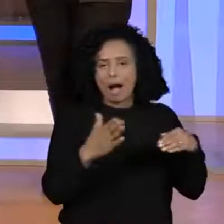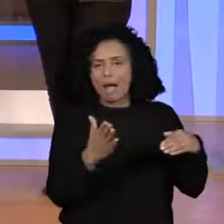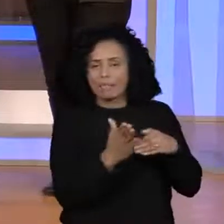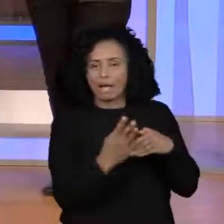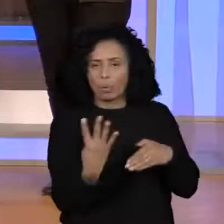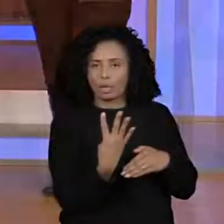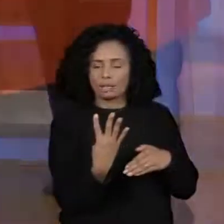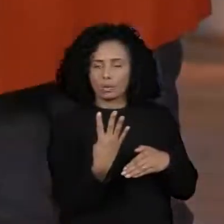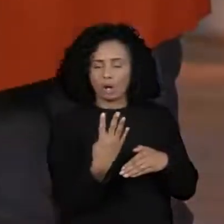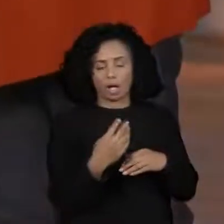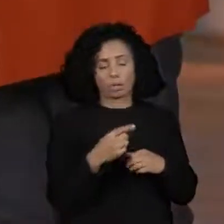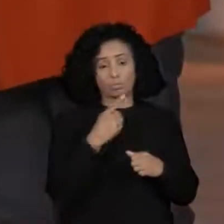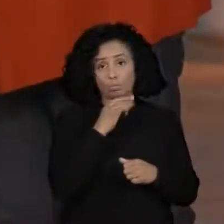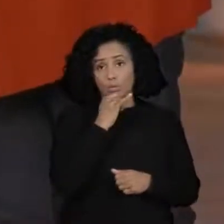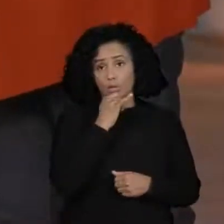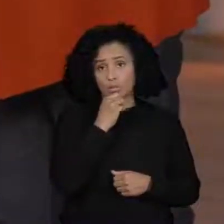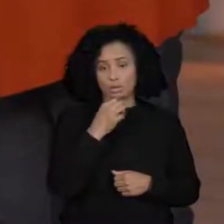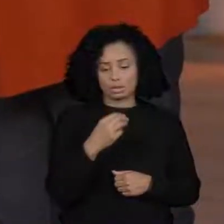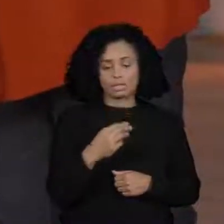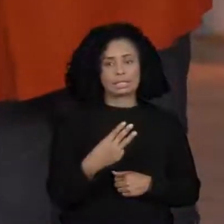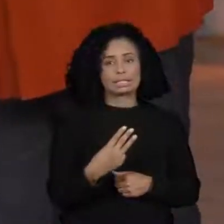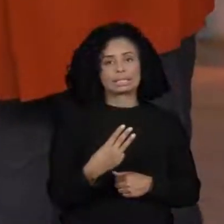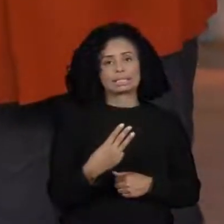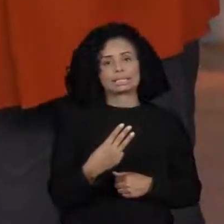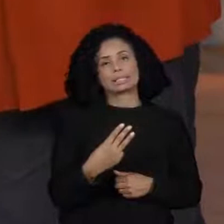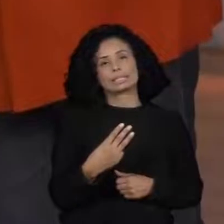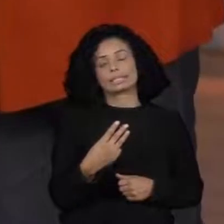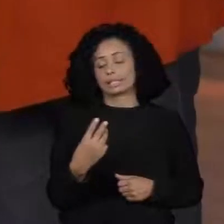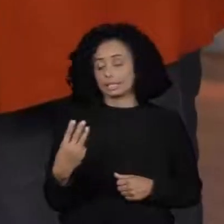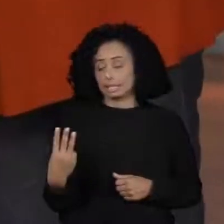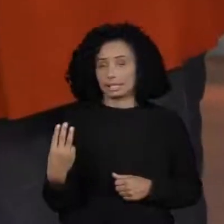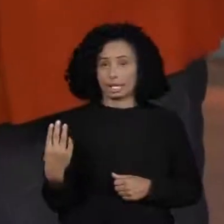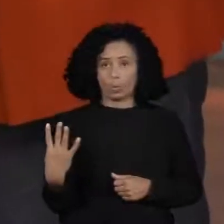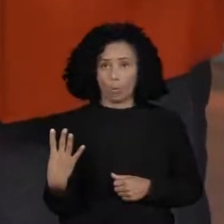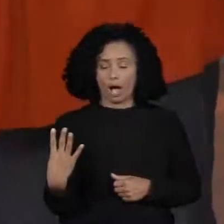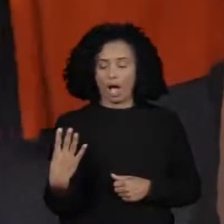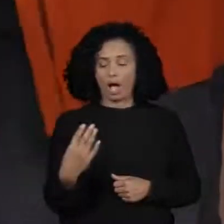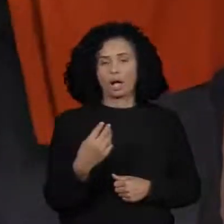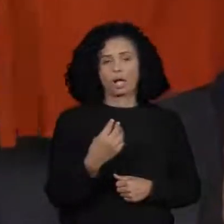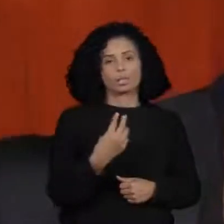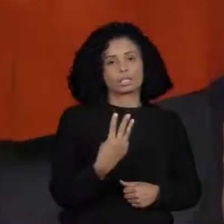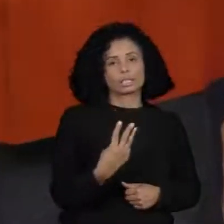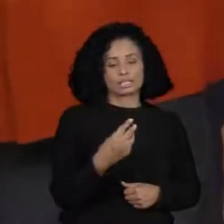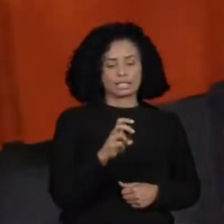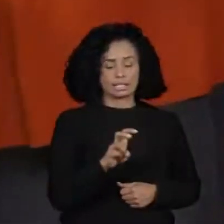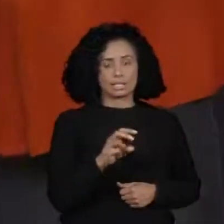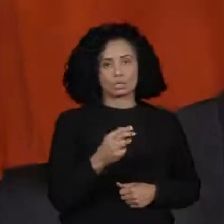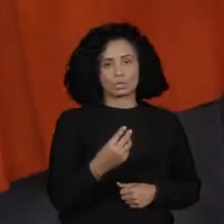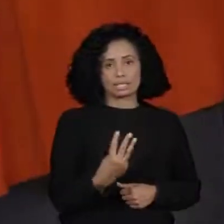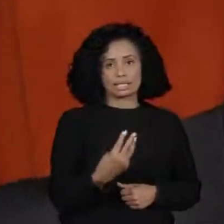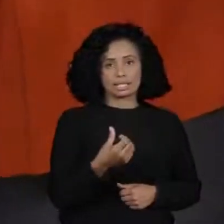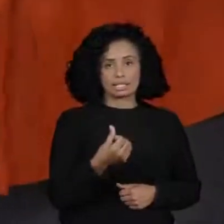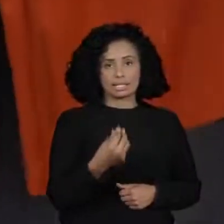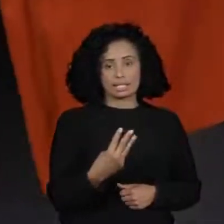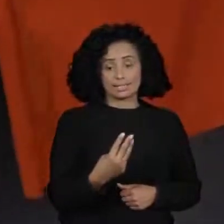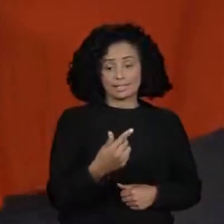37, 38, 39, 40, 41, 42,